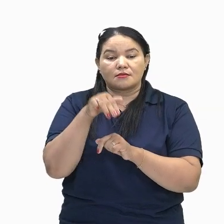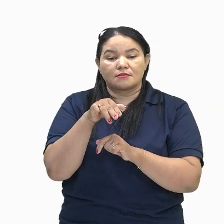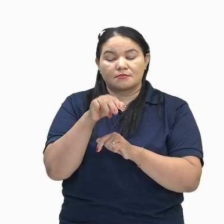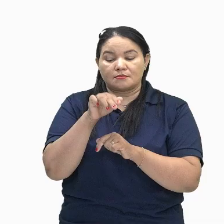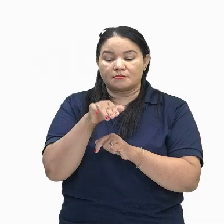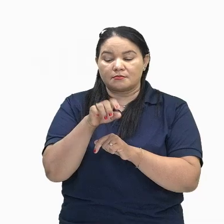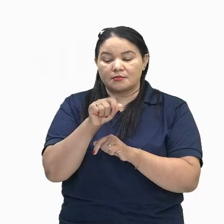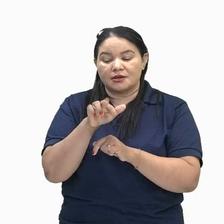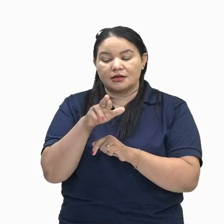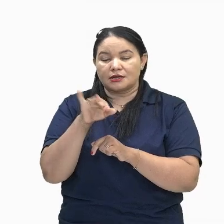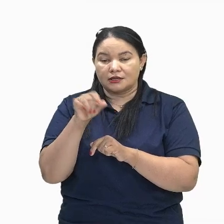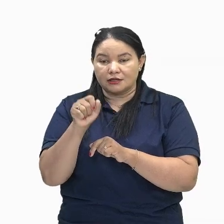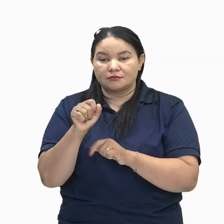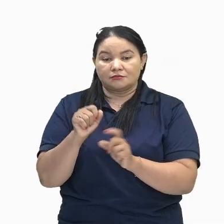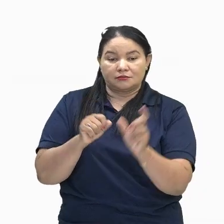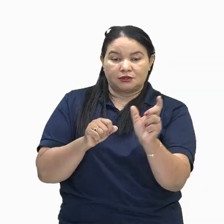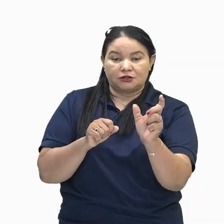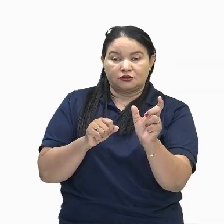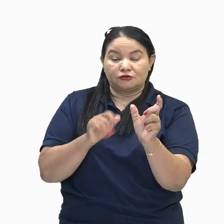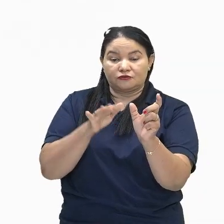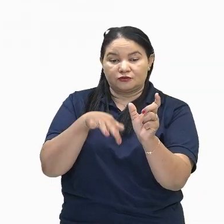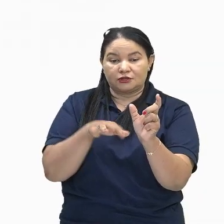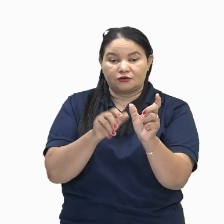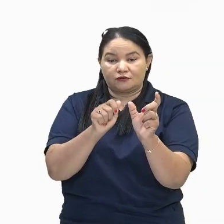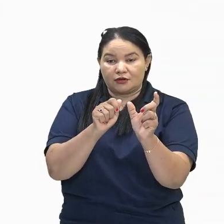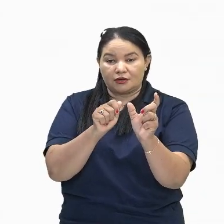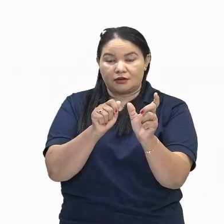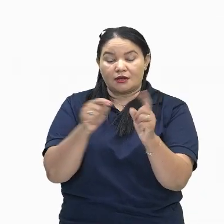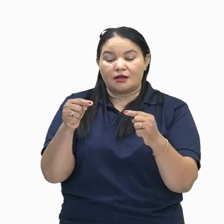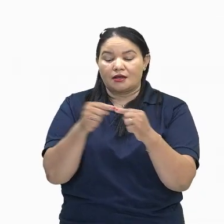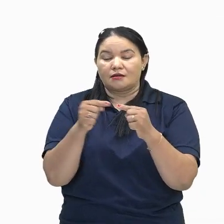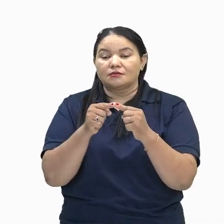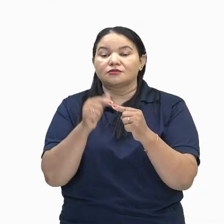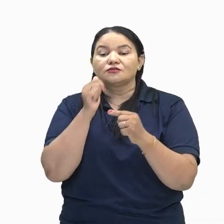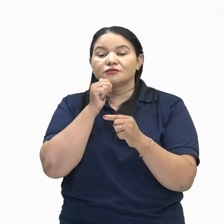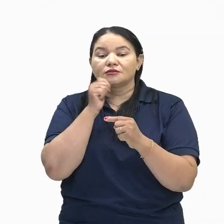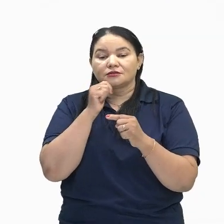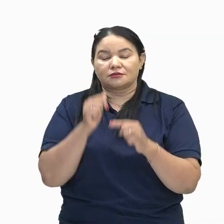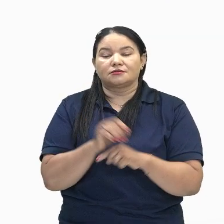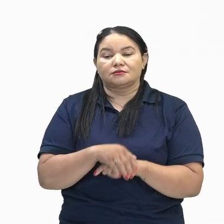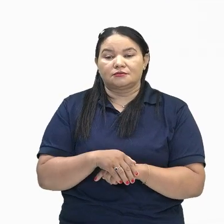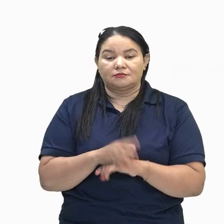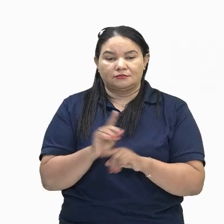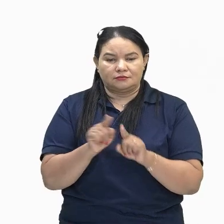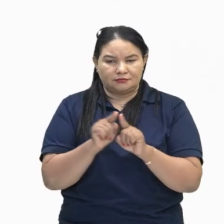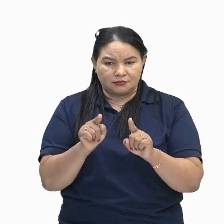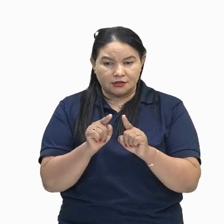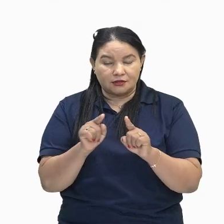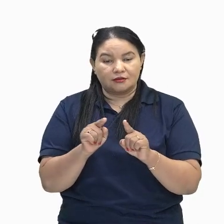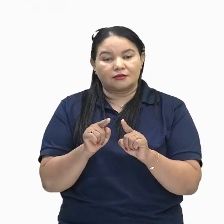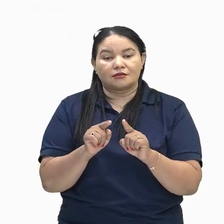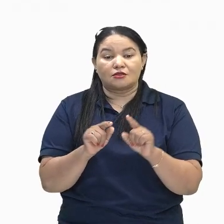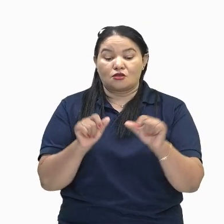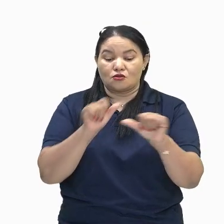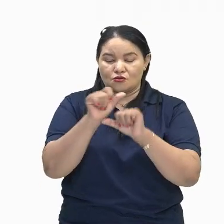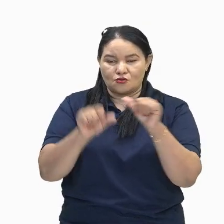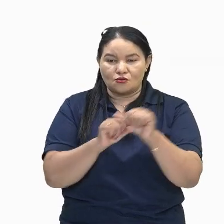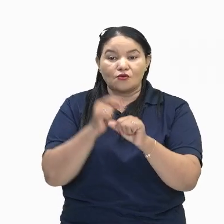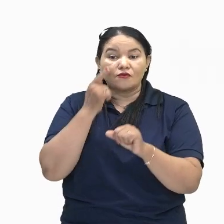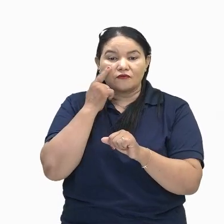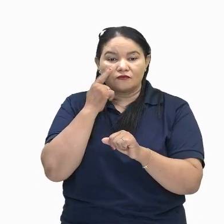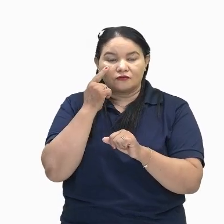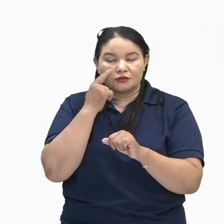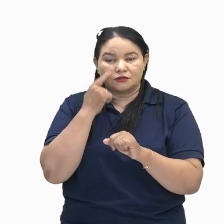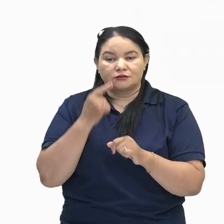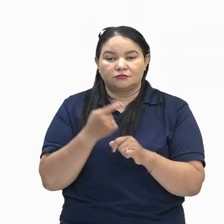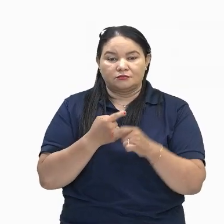própria Maria disse isso. Observe que próprio continuou dessa forma no masculino aqui com a palavra Maria. Não, mudou